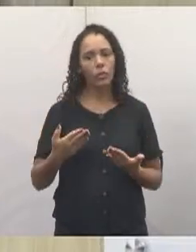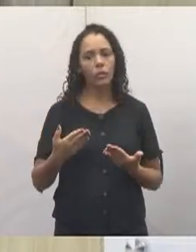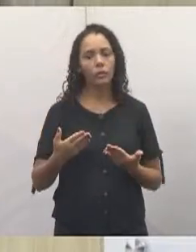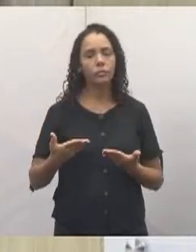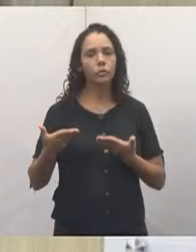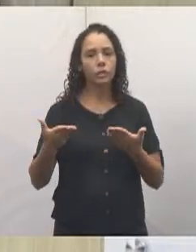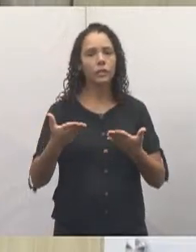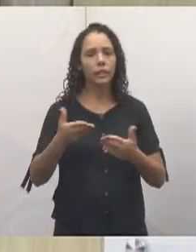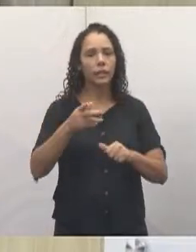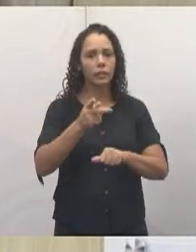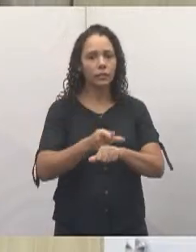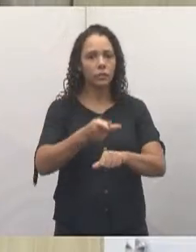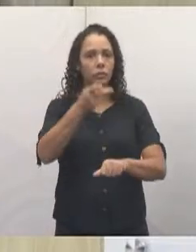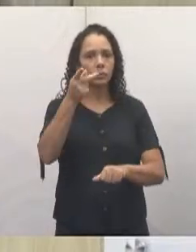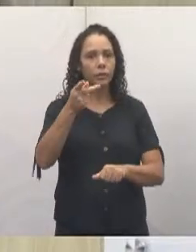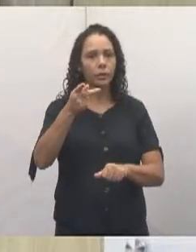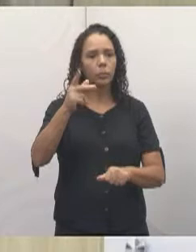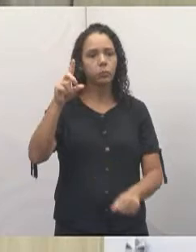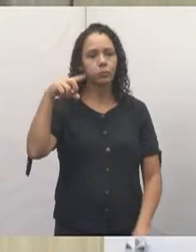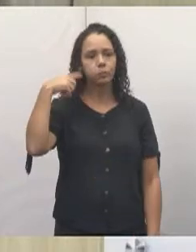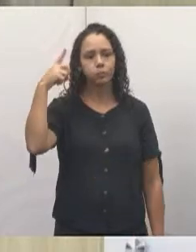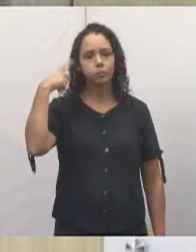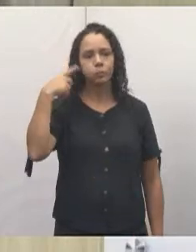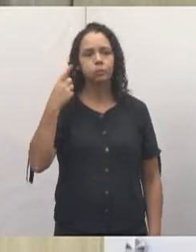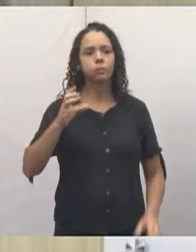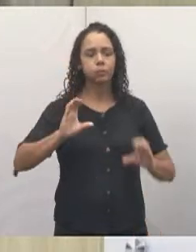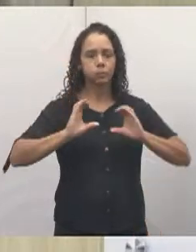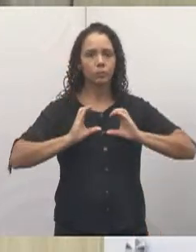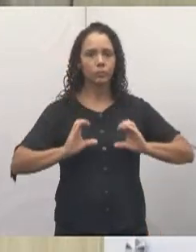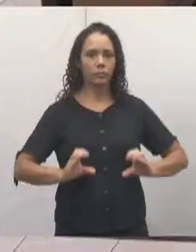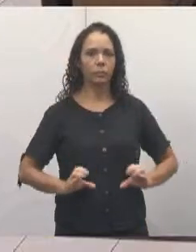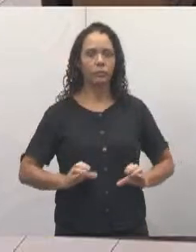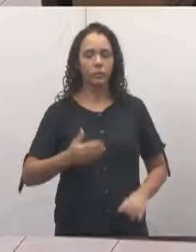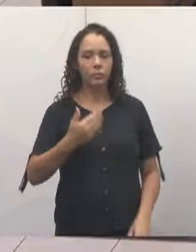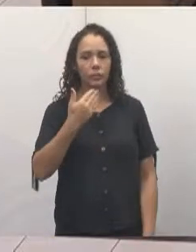Assim, peço ao cerimonial da Casa que desempenhe o protocolo.